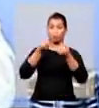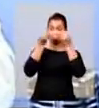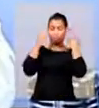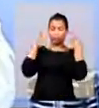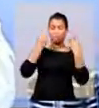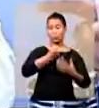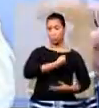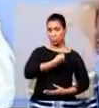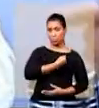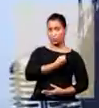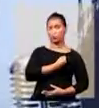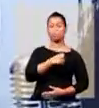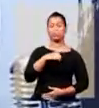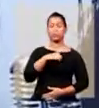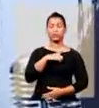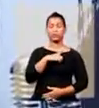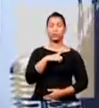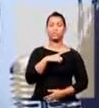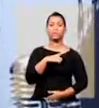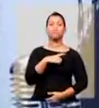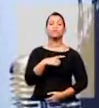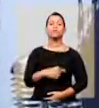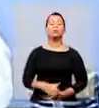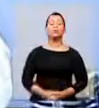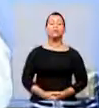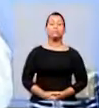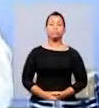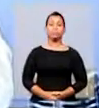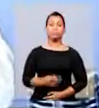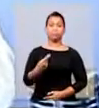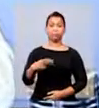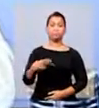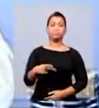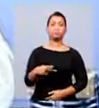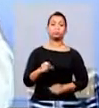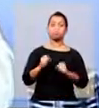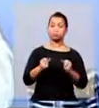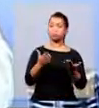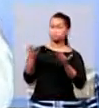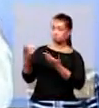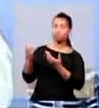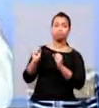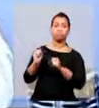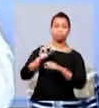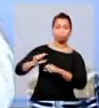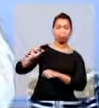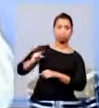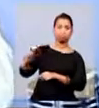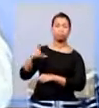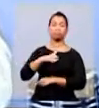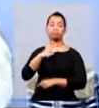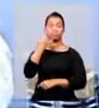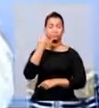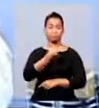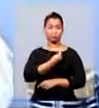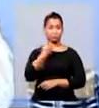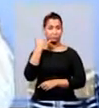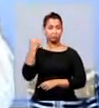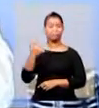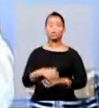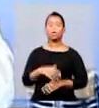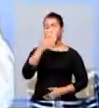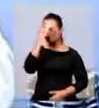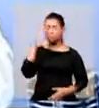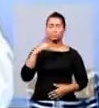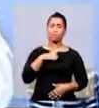aqui, depois se puder aparecendo da ouvidoria. As pessoas que tiverem qualquer reclamação pode estar encaminhando. O conselho também